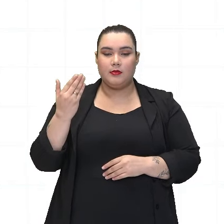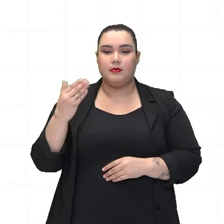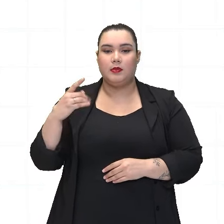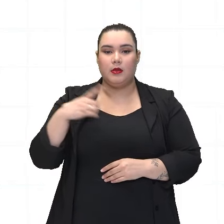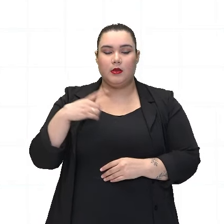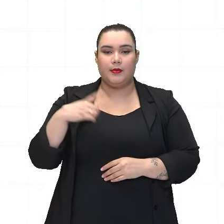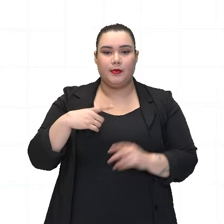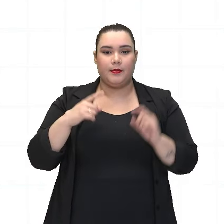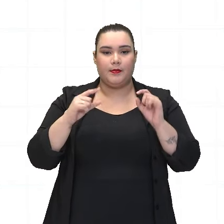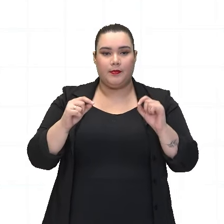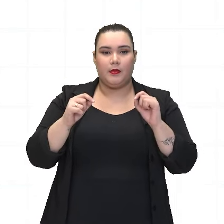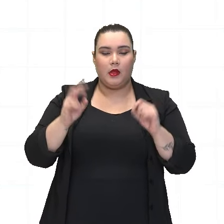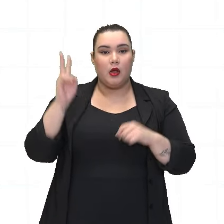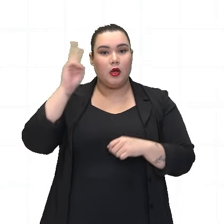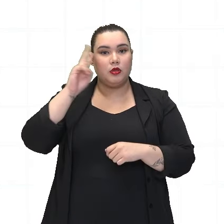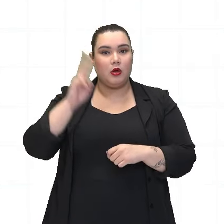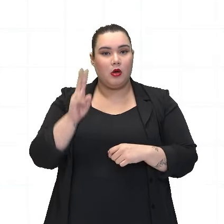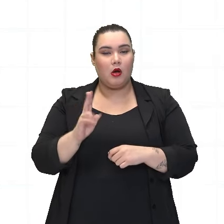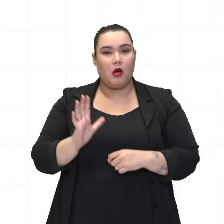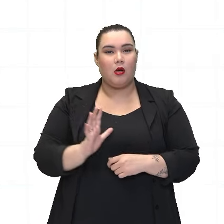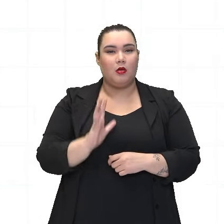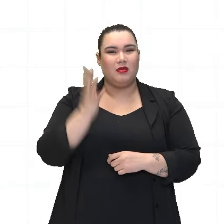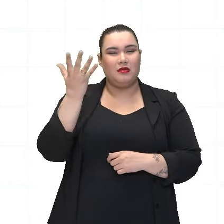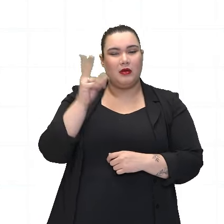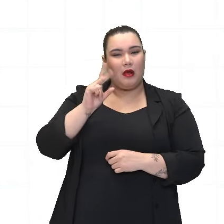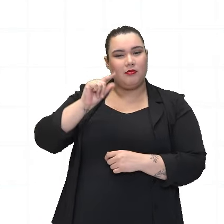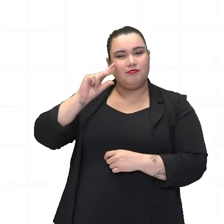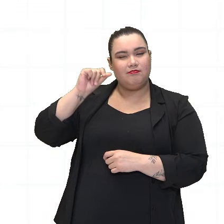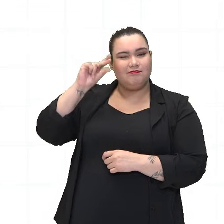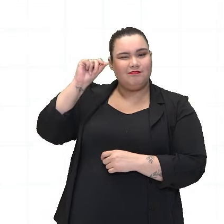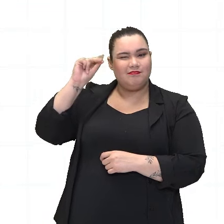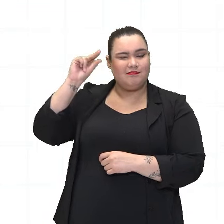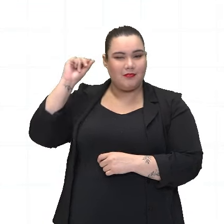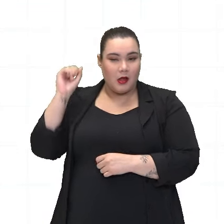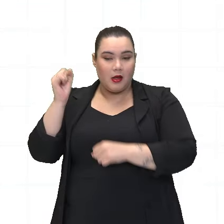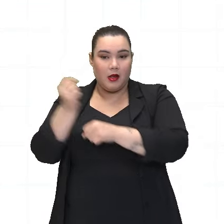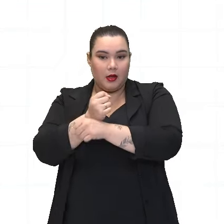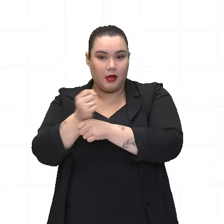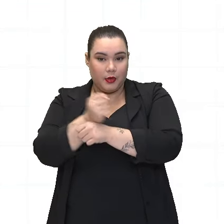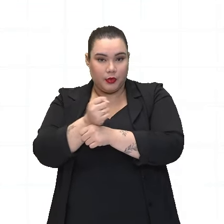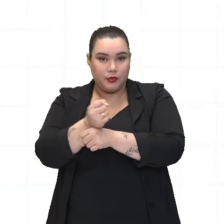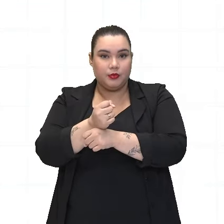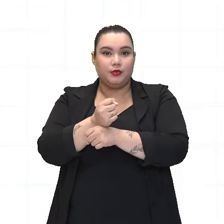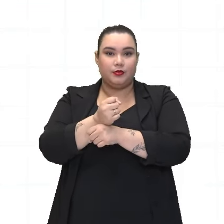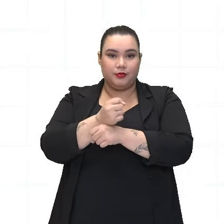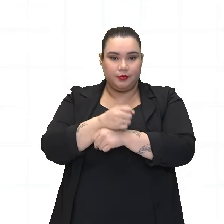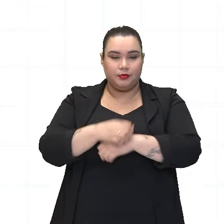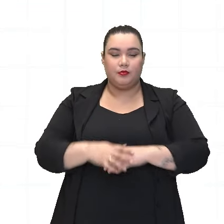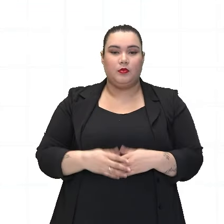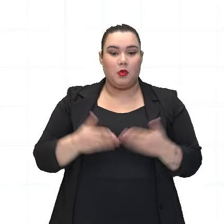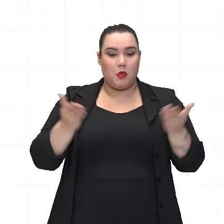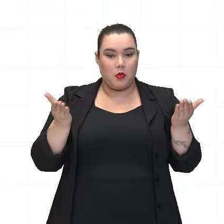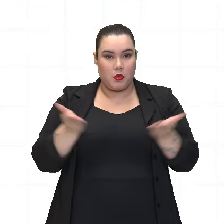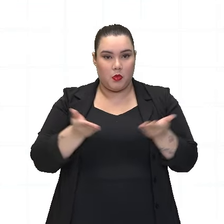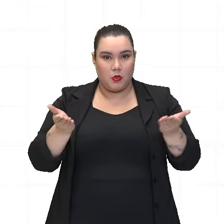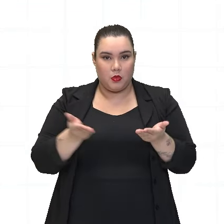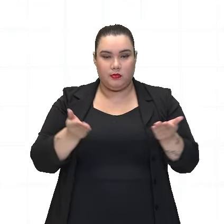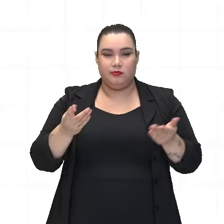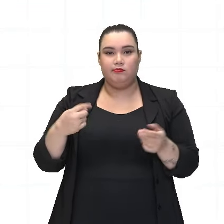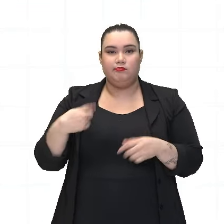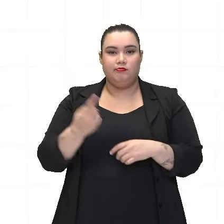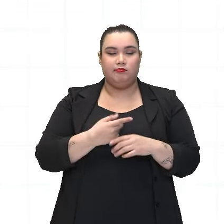exatamente uma história que aconteceu há muito, muito tempo, certo? Então hoje, quando nós